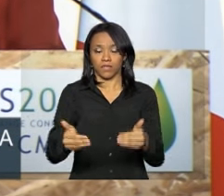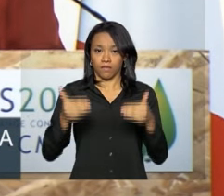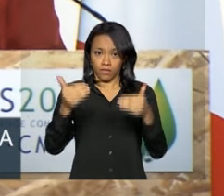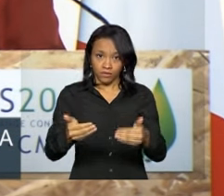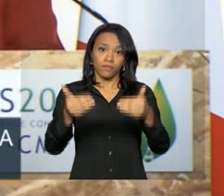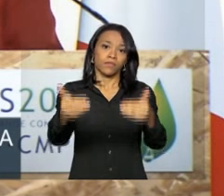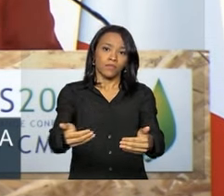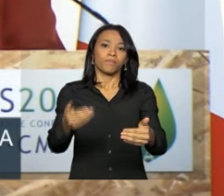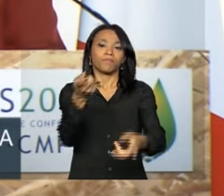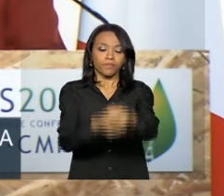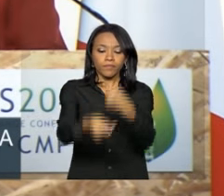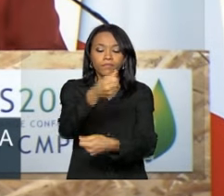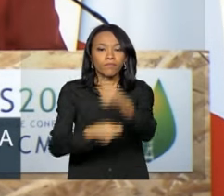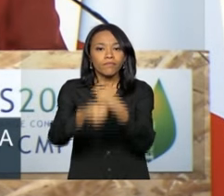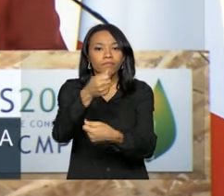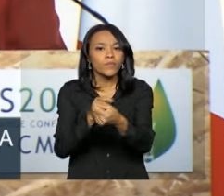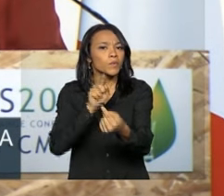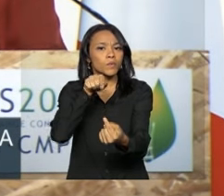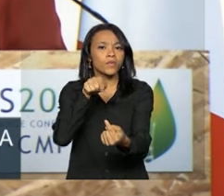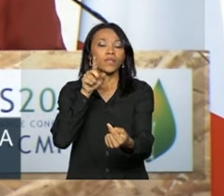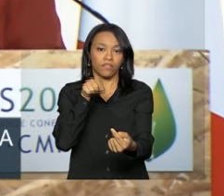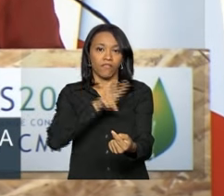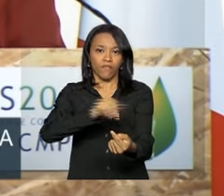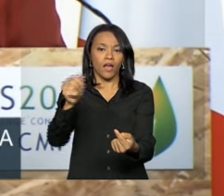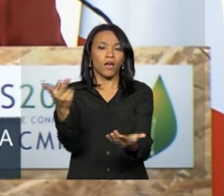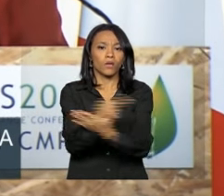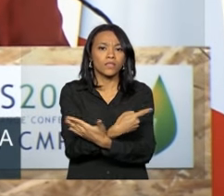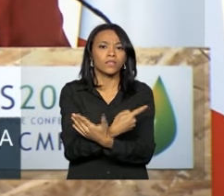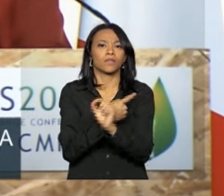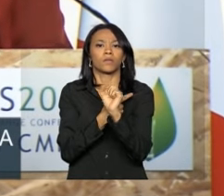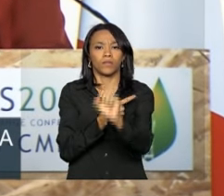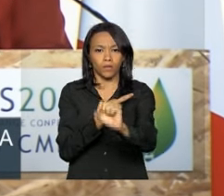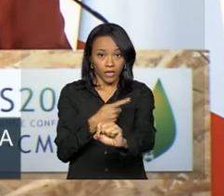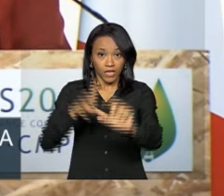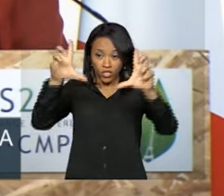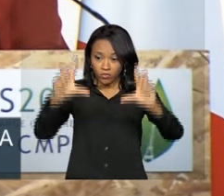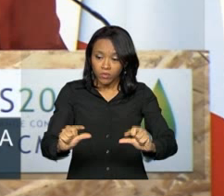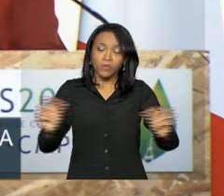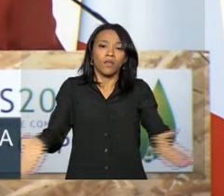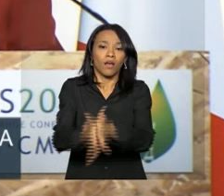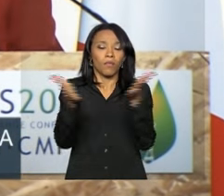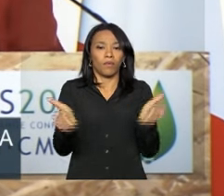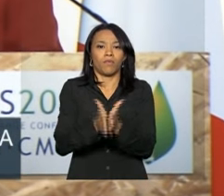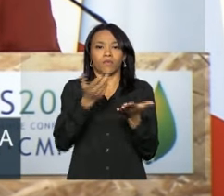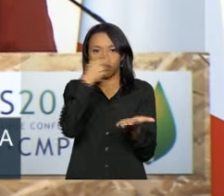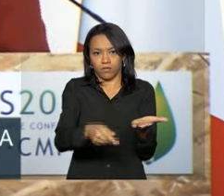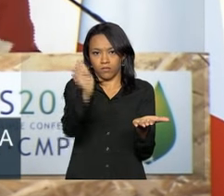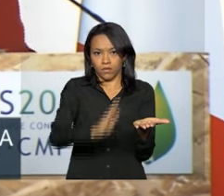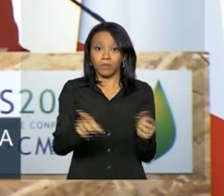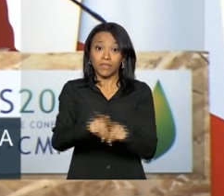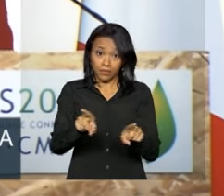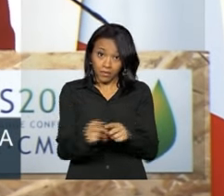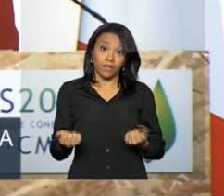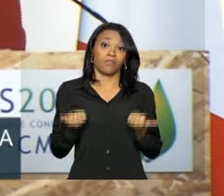economia. Isso acontecerá sobre o imperativo da erradicação da pobreza e da busca do